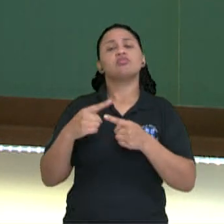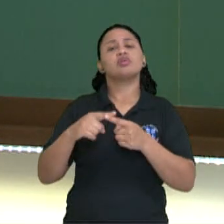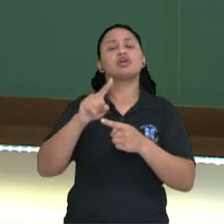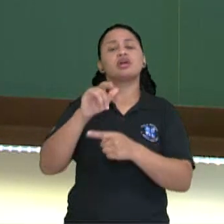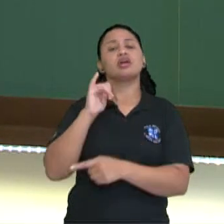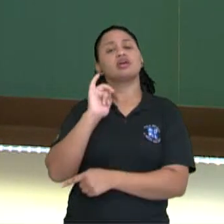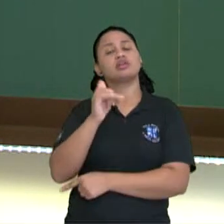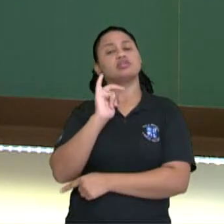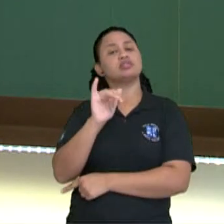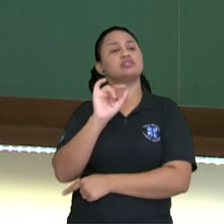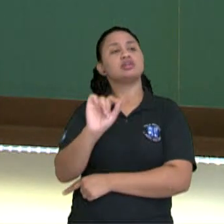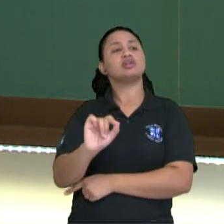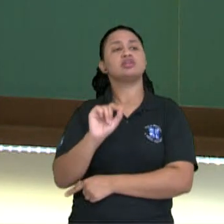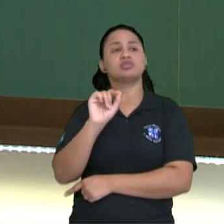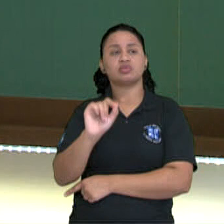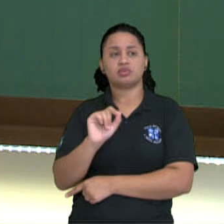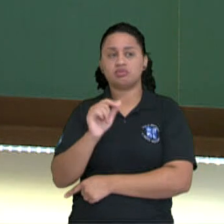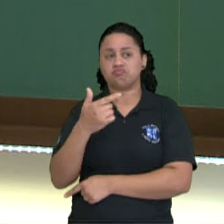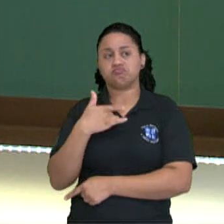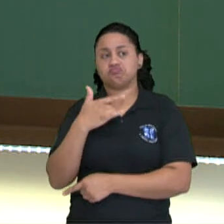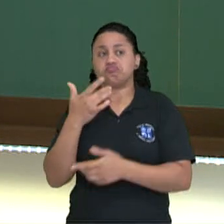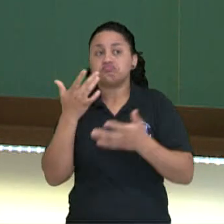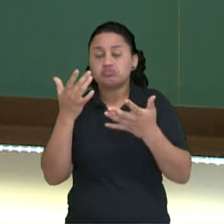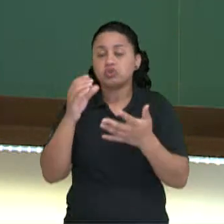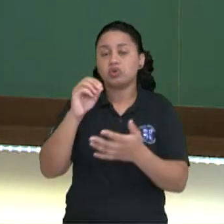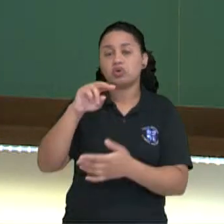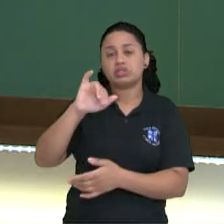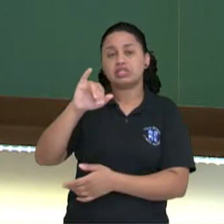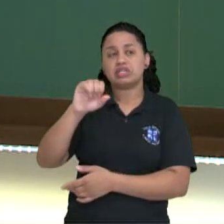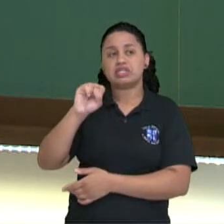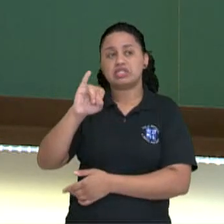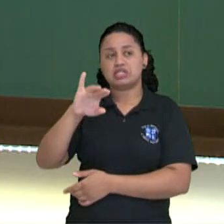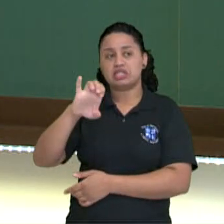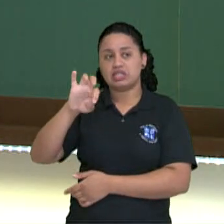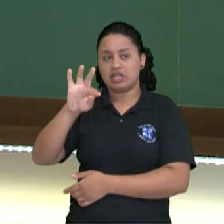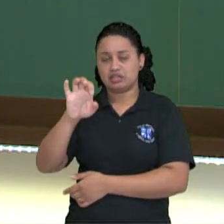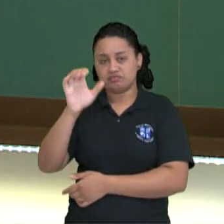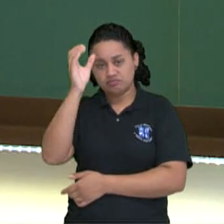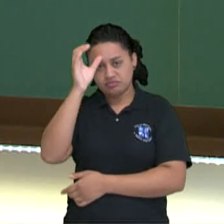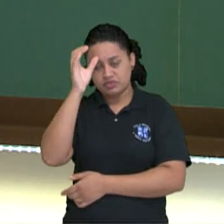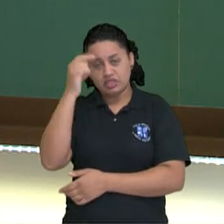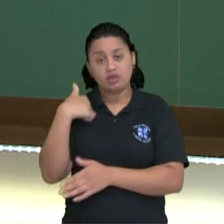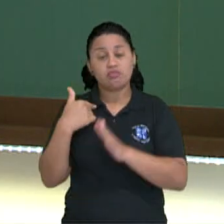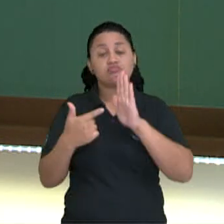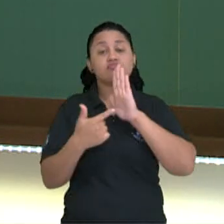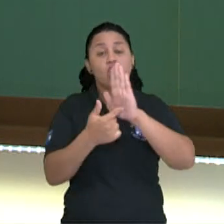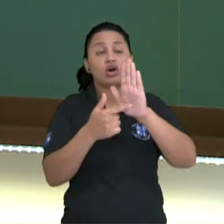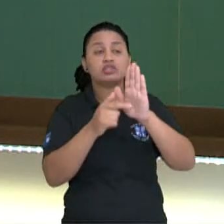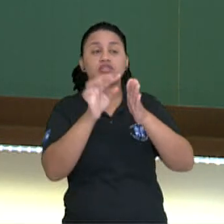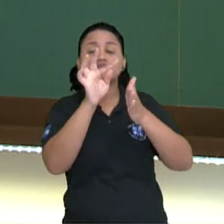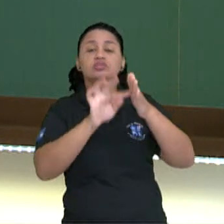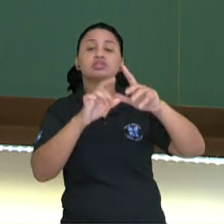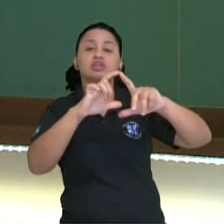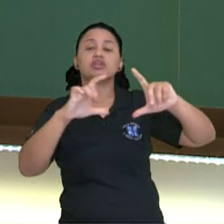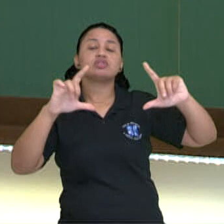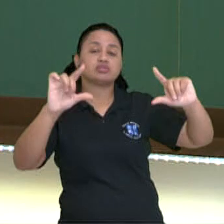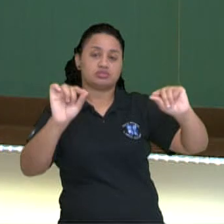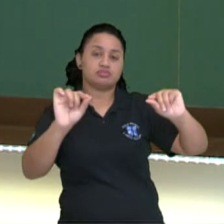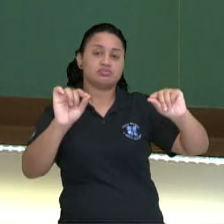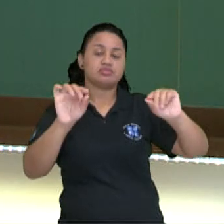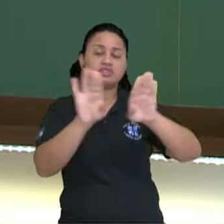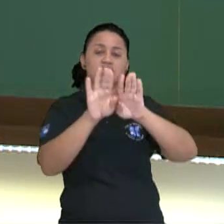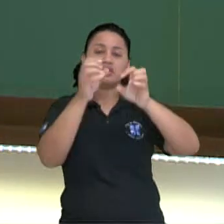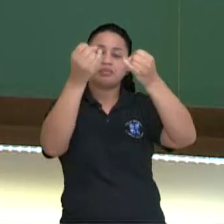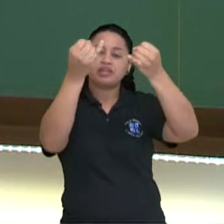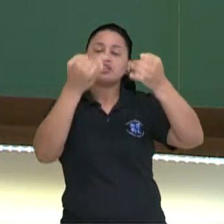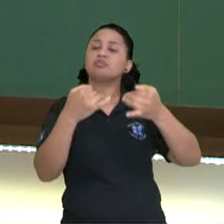é onisciente? Aponte no texto as marcas dessa onisciência. Explique qual o efeito